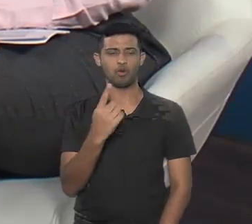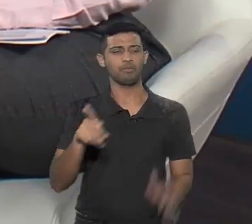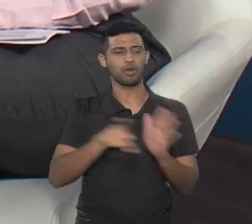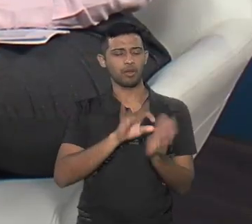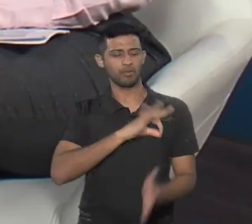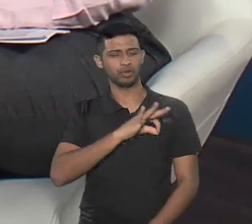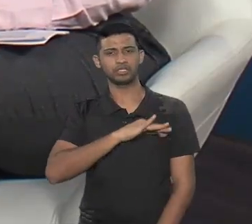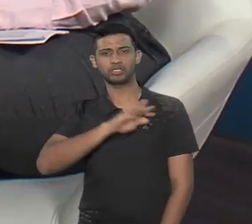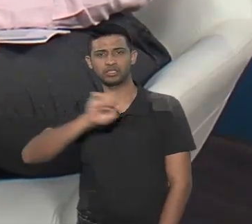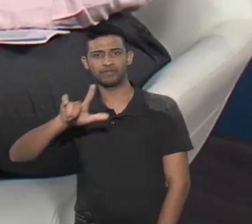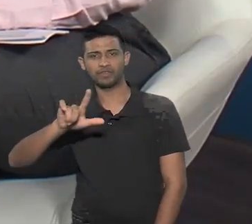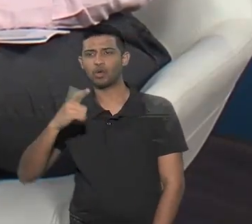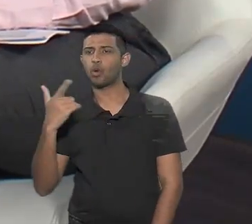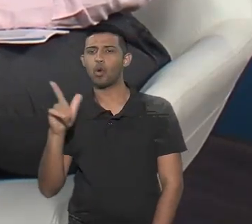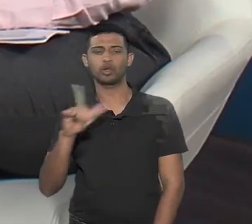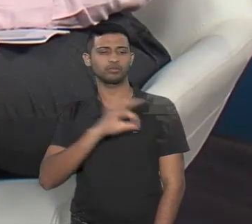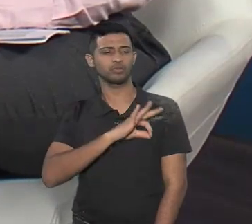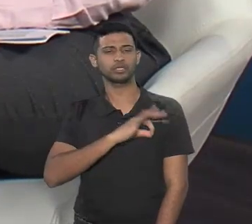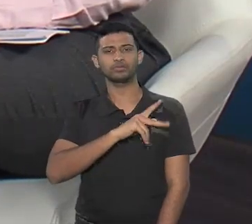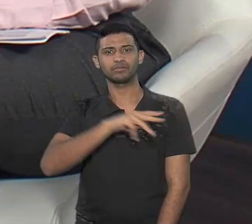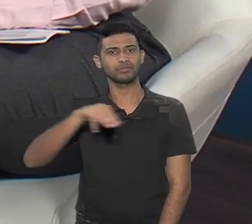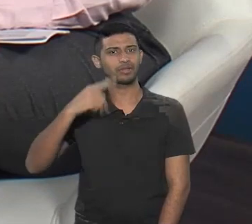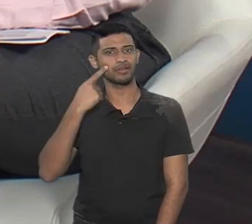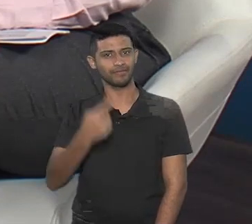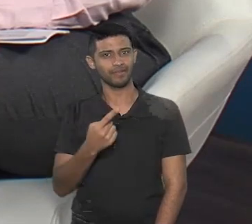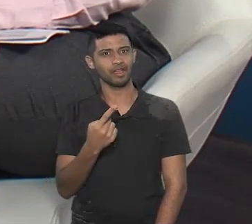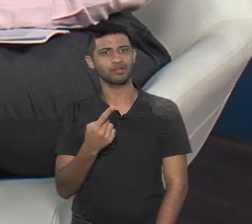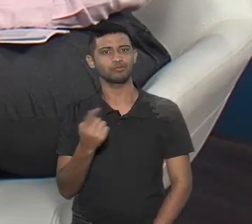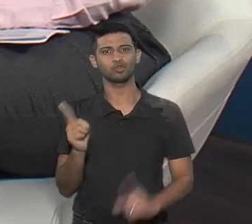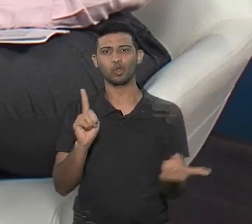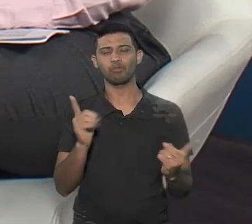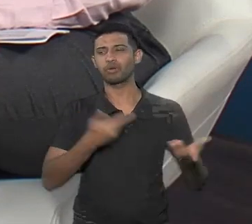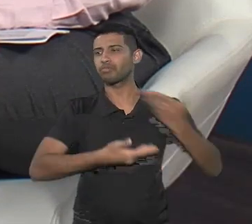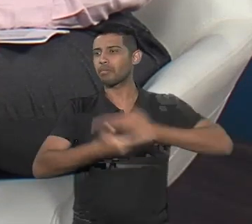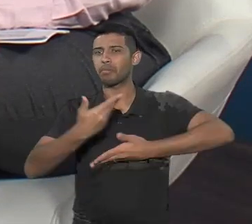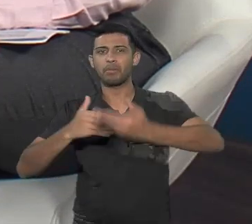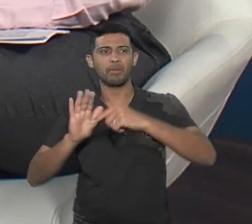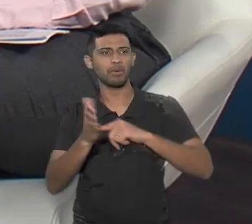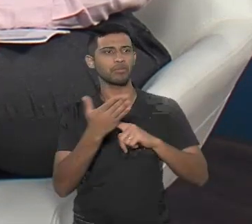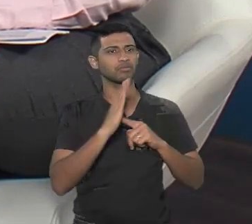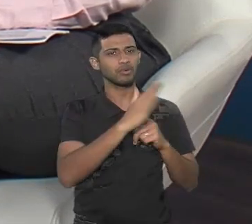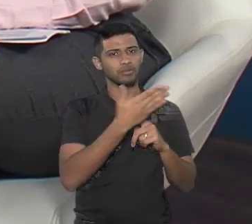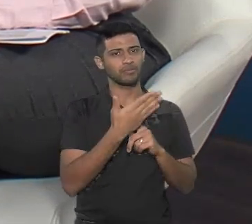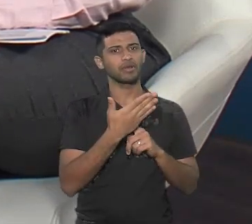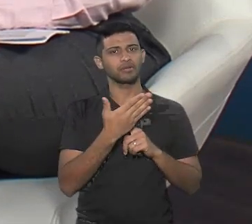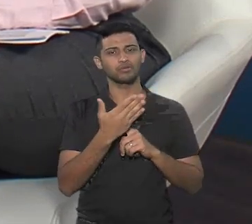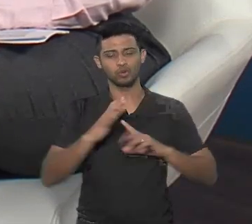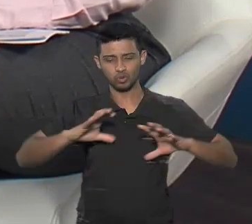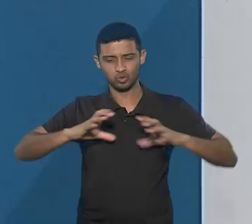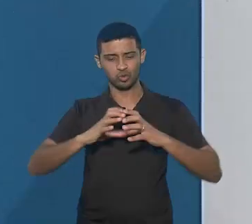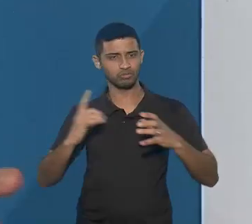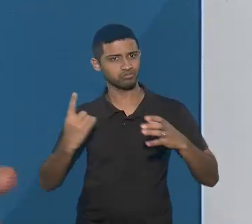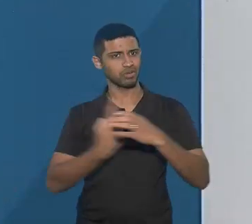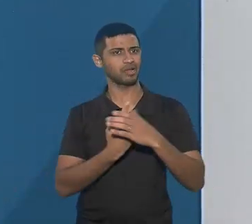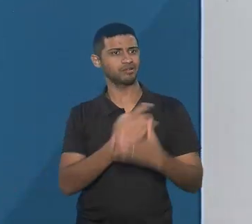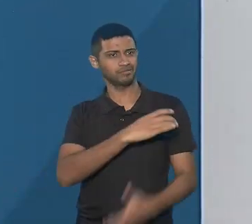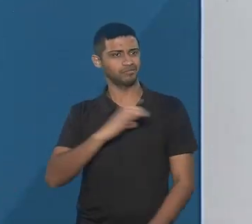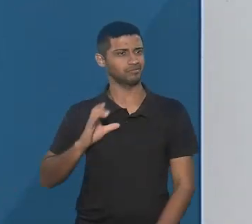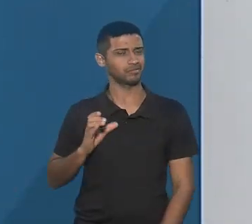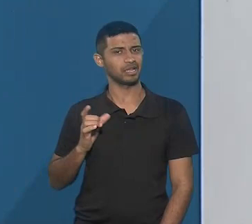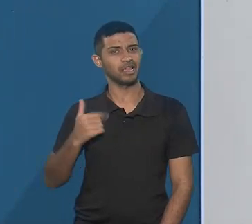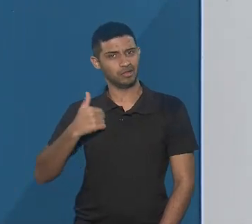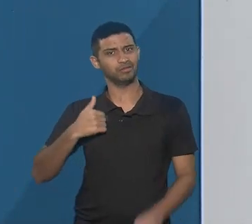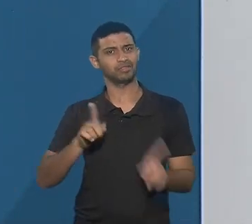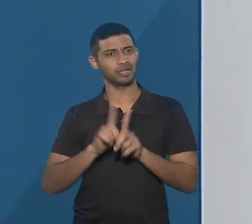um da Polícia Civil, um da Polícia Militar e... assim, ajudados por todos os outros membros,